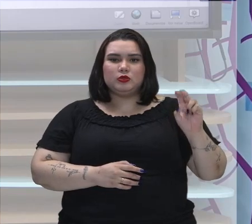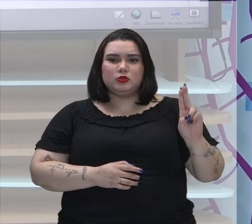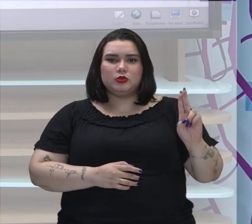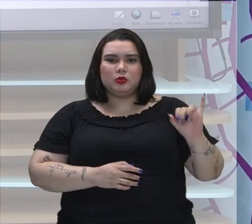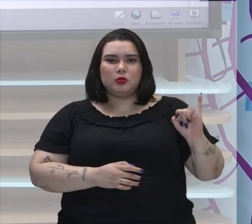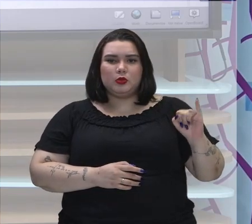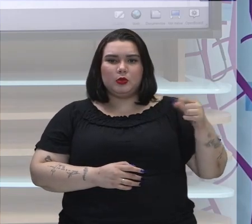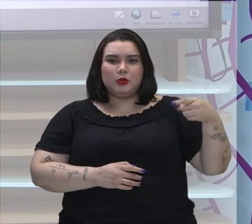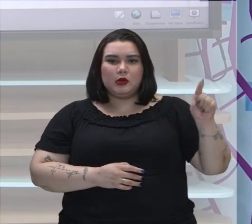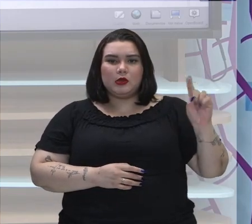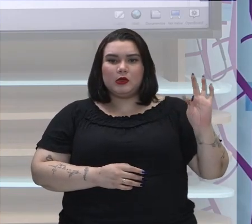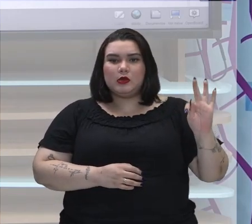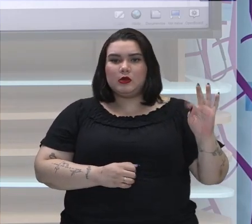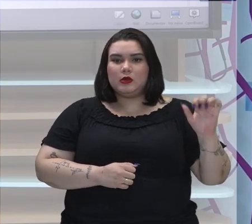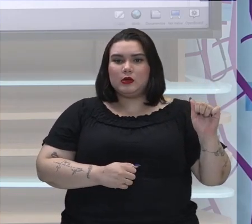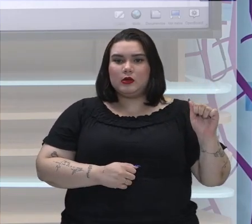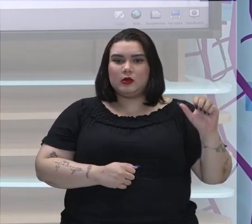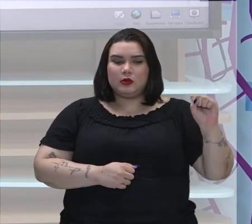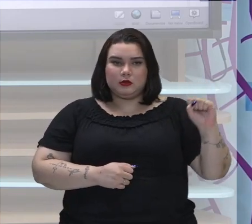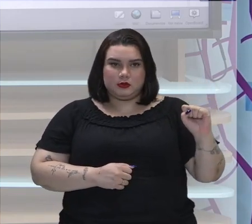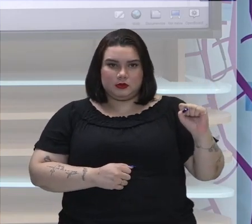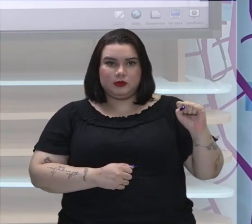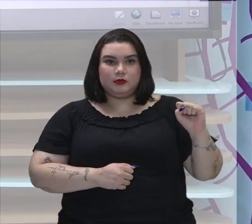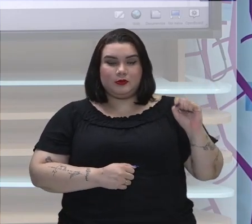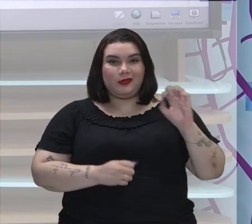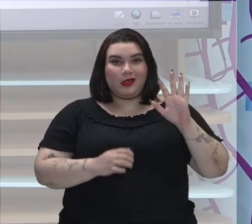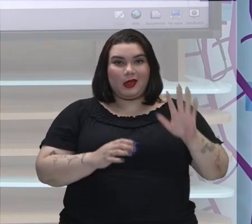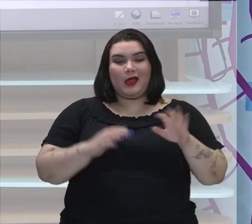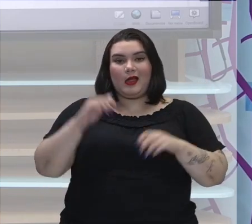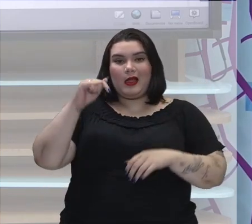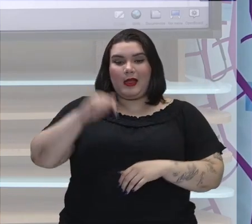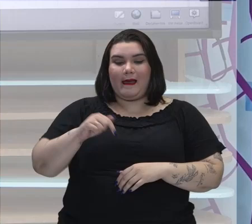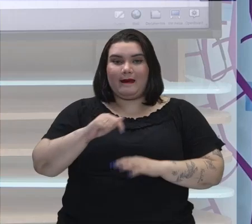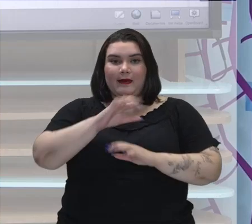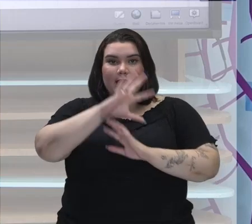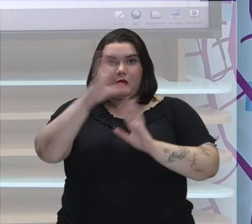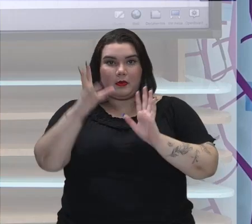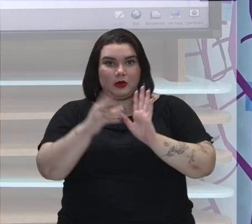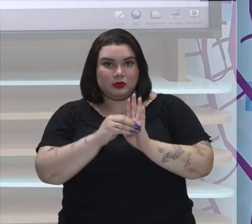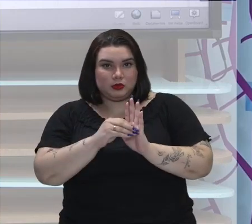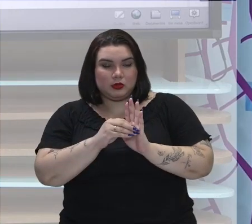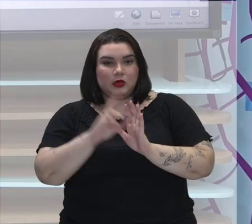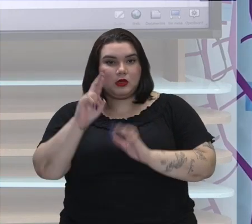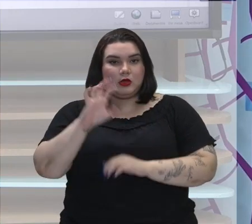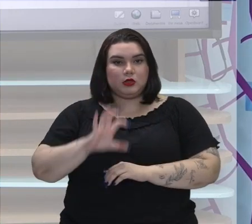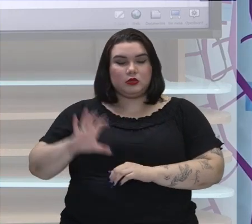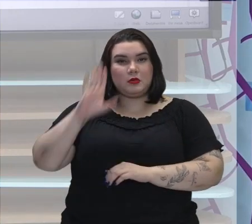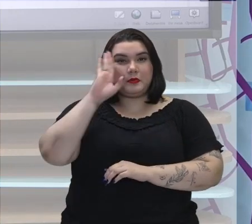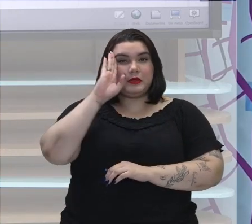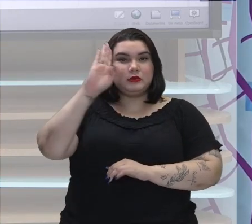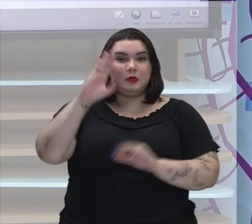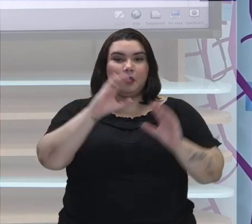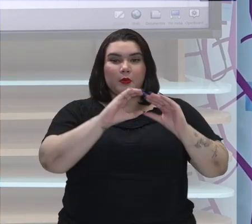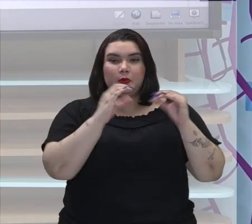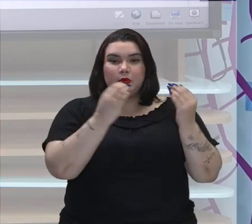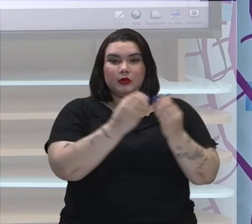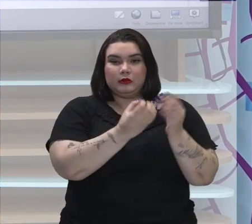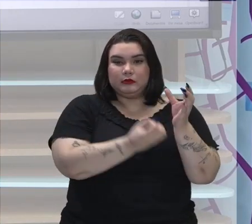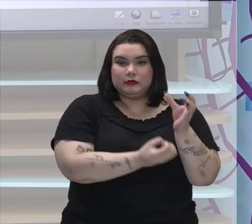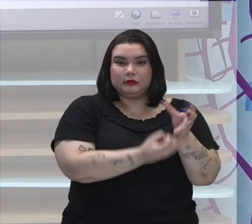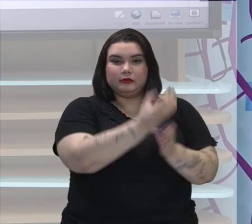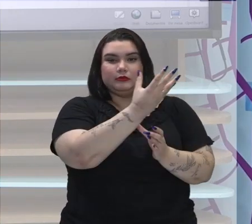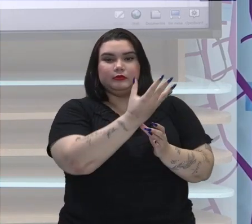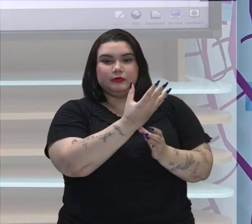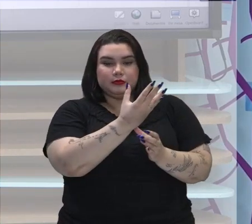região amazônica, foi, né, a principal, né, companhia que foi implementada,